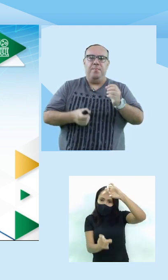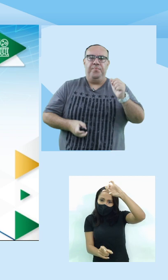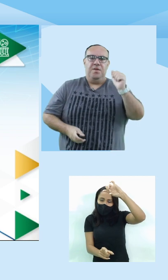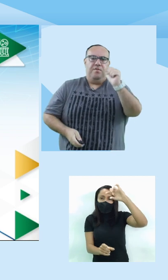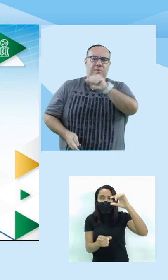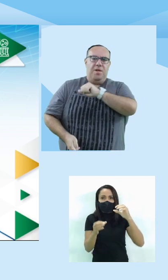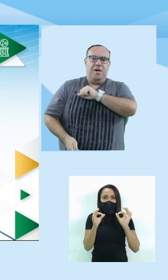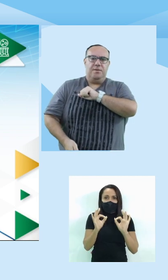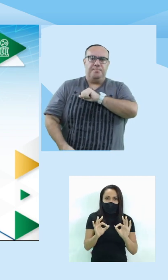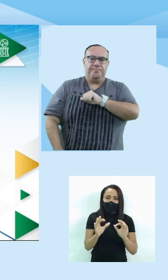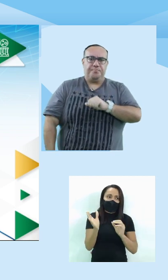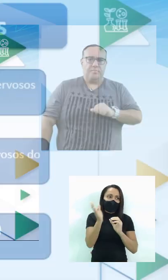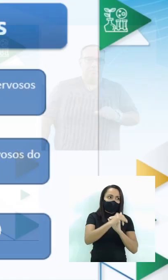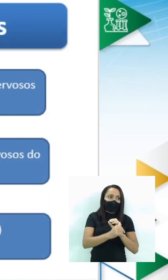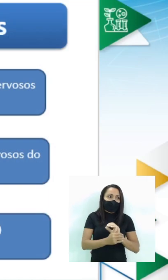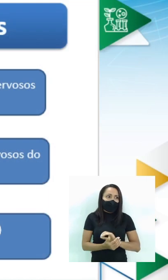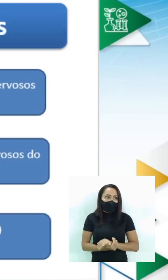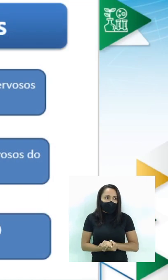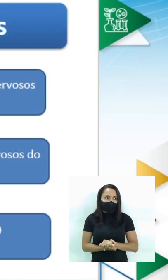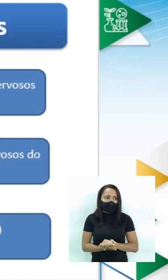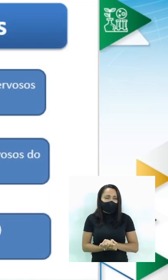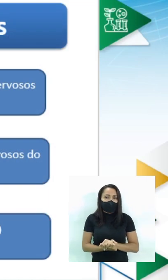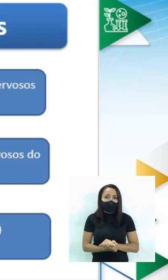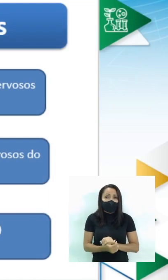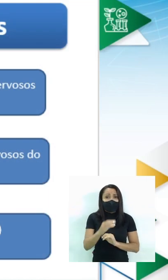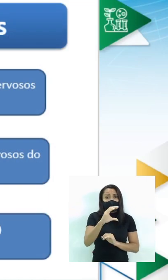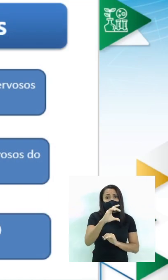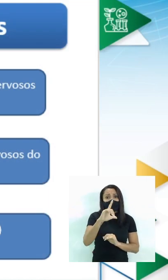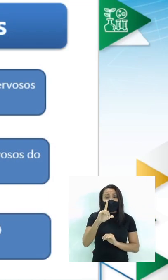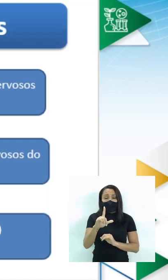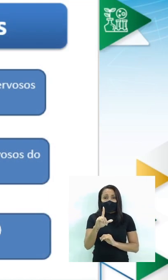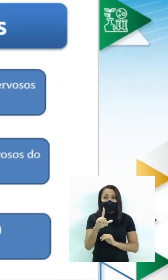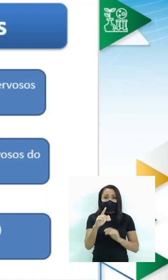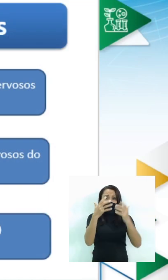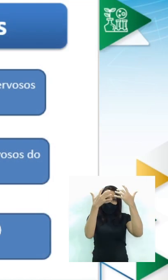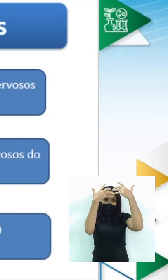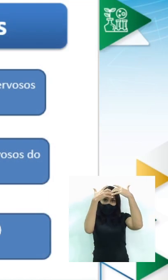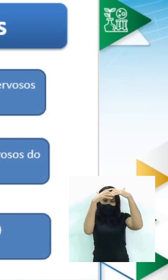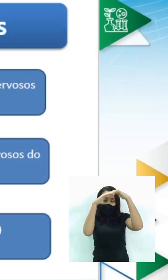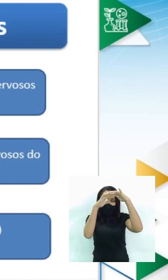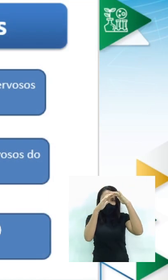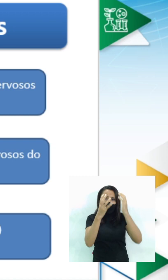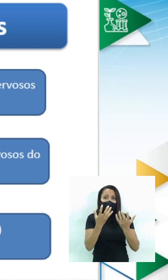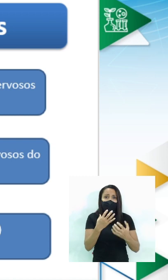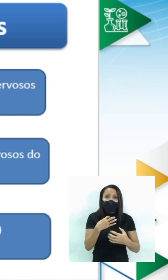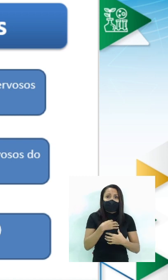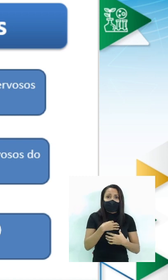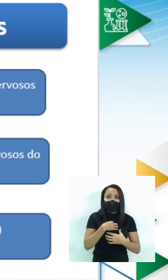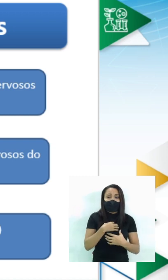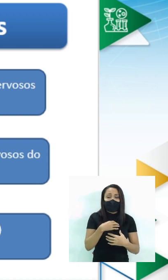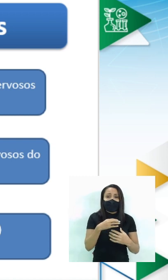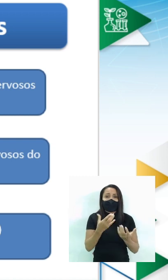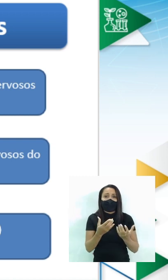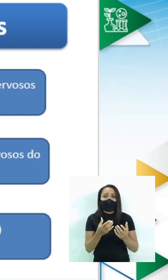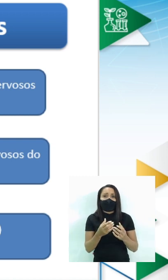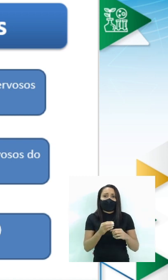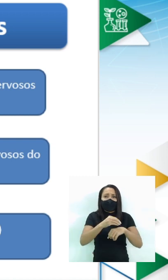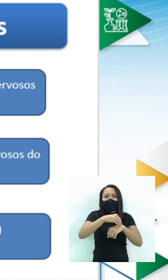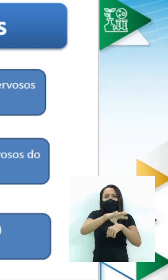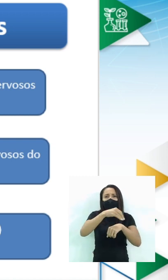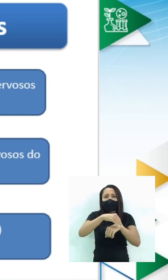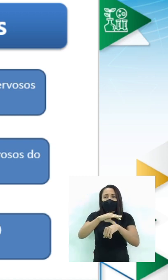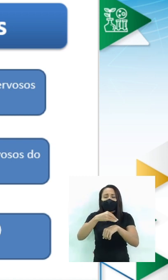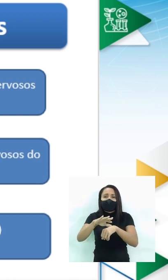certo? Vamos lá. Classificação dos nervos: sensitivos ou aferentes, quando transmitem